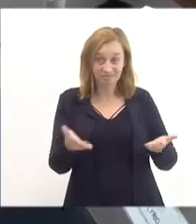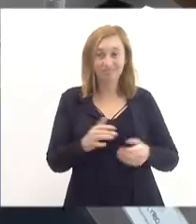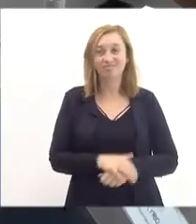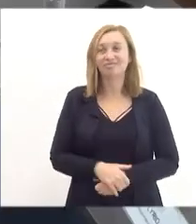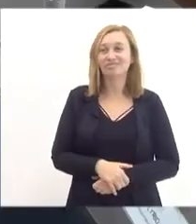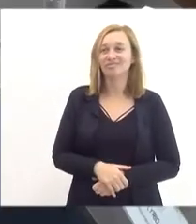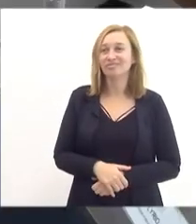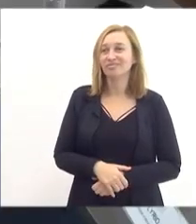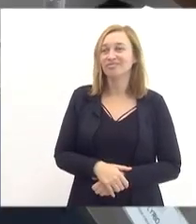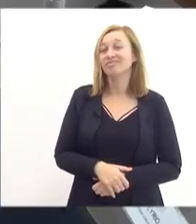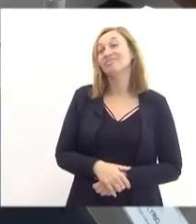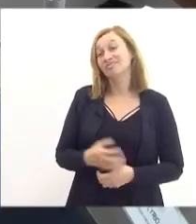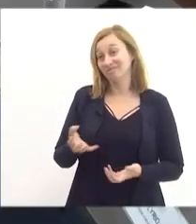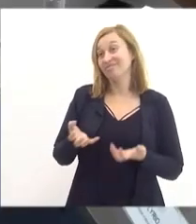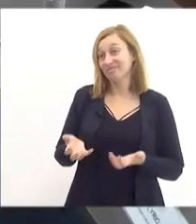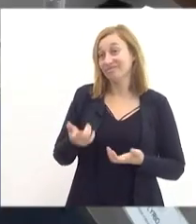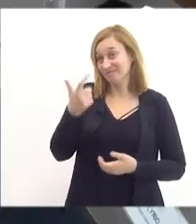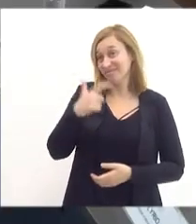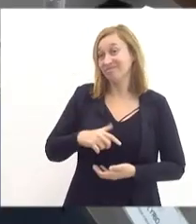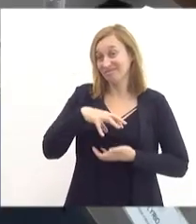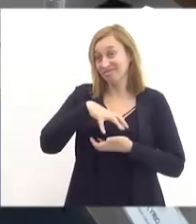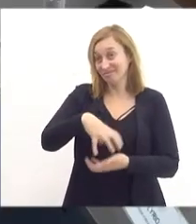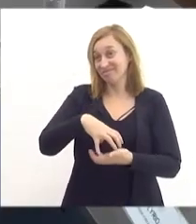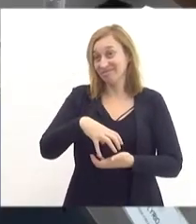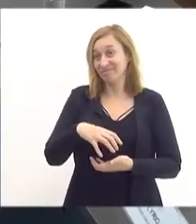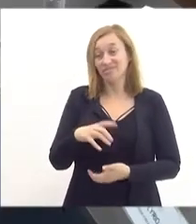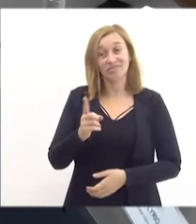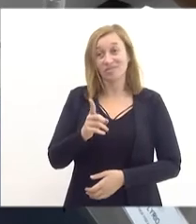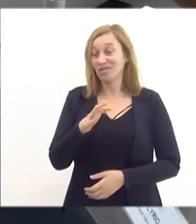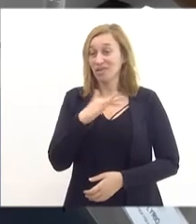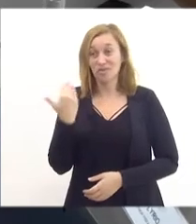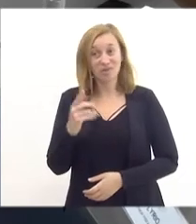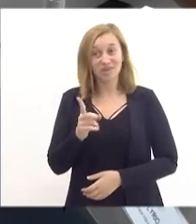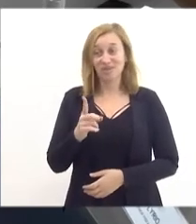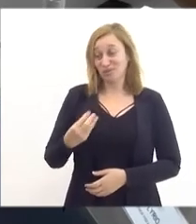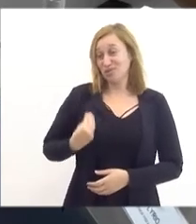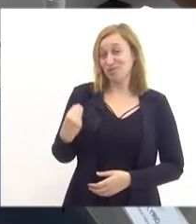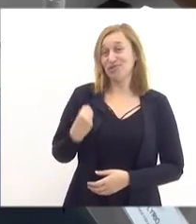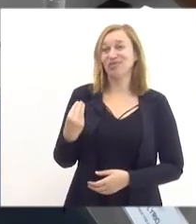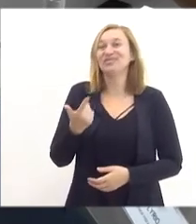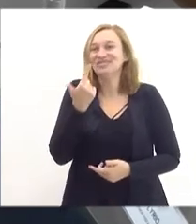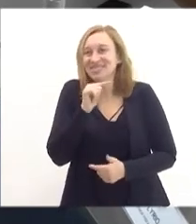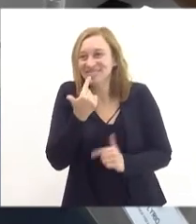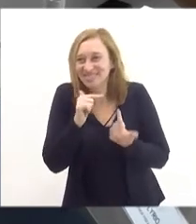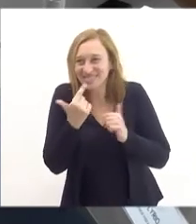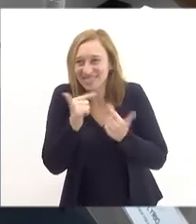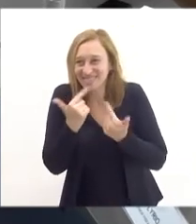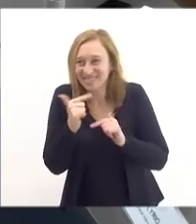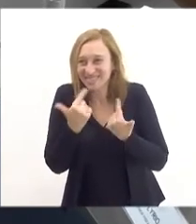Tomara que eu fosse a enciclopédia, mas enciclopédia é morta, eu ainda estou vivo, né?